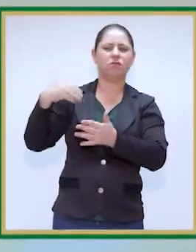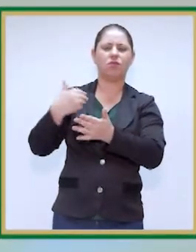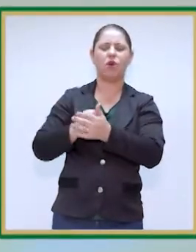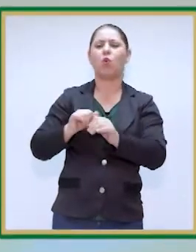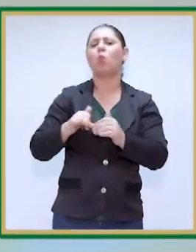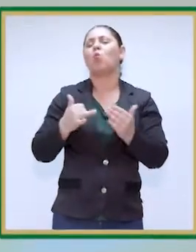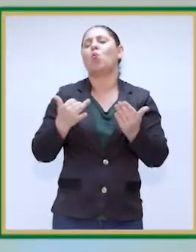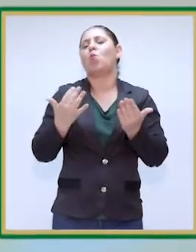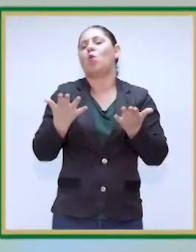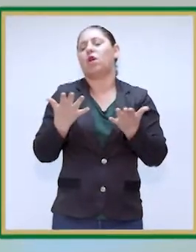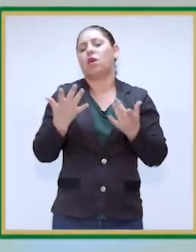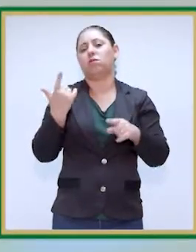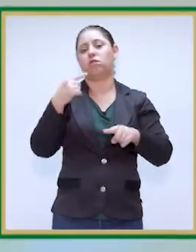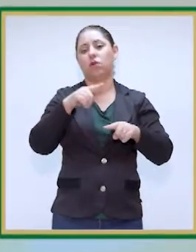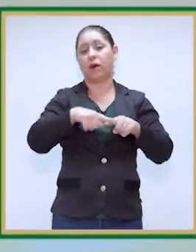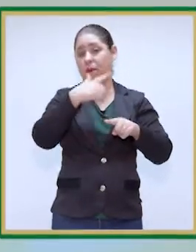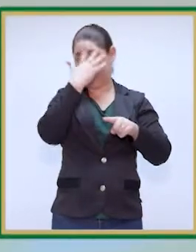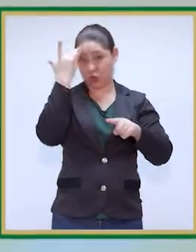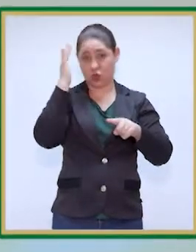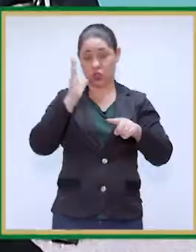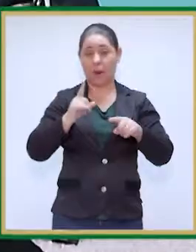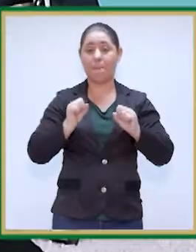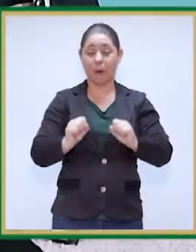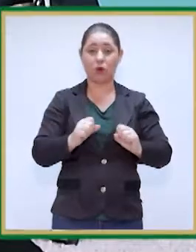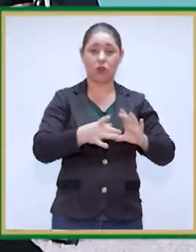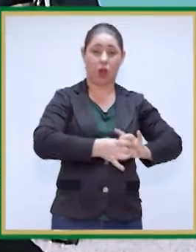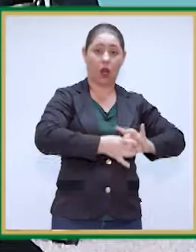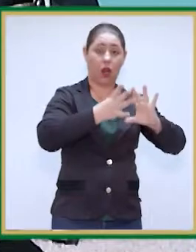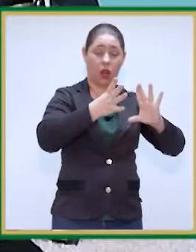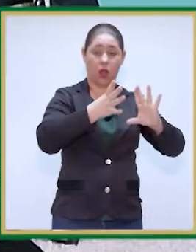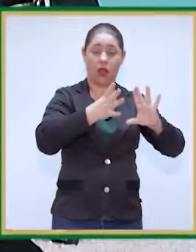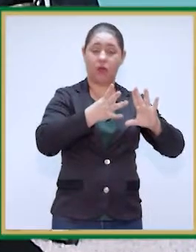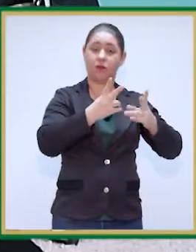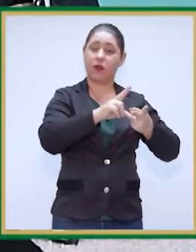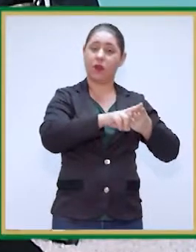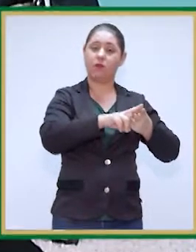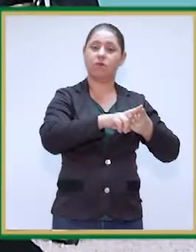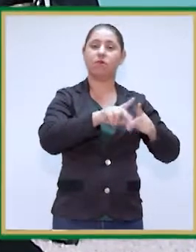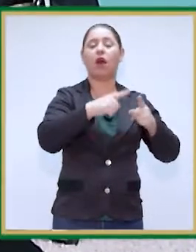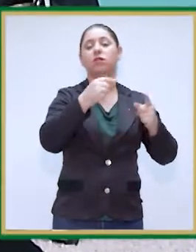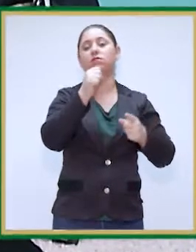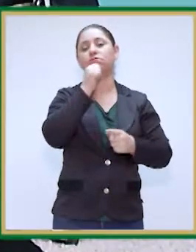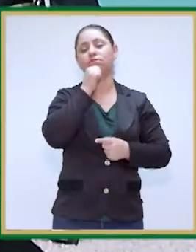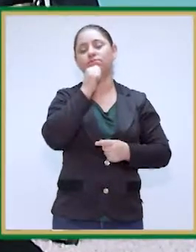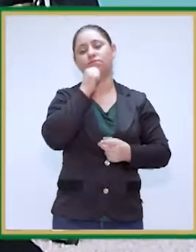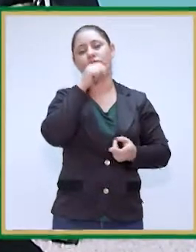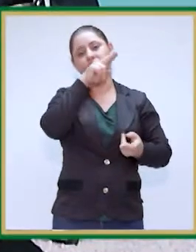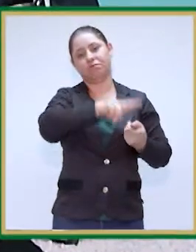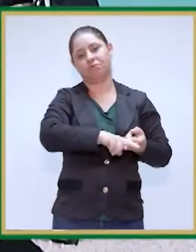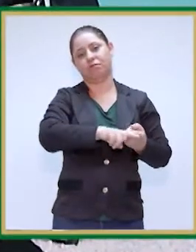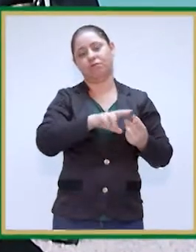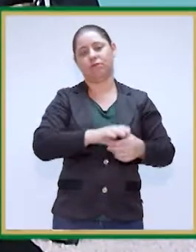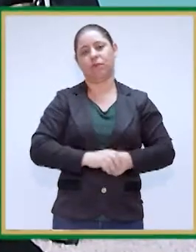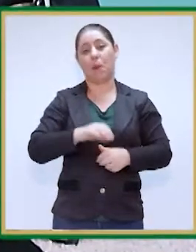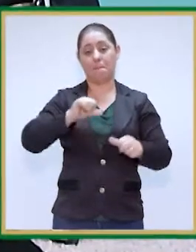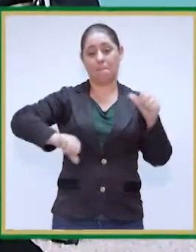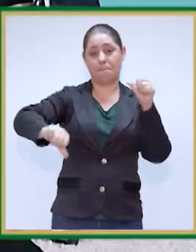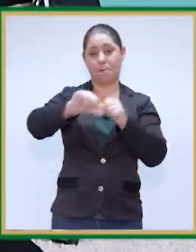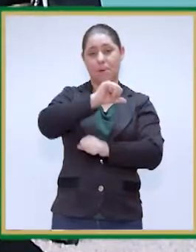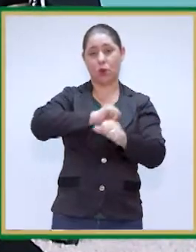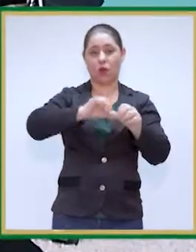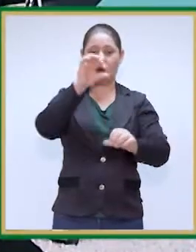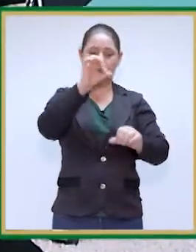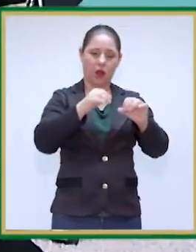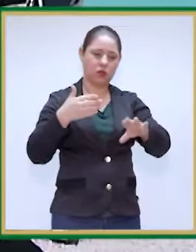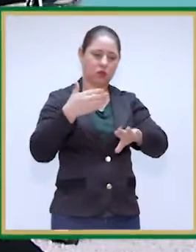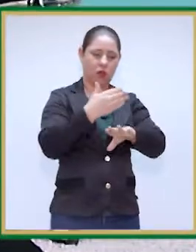doutor, quais são as principais causas de pessoas que já poderiam estar em liberdade ainda estarem em cárcere? Mudando um pouco,